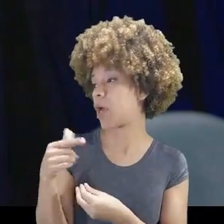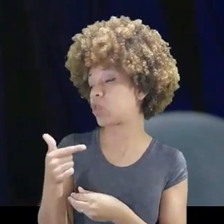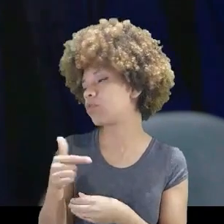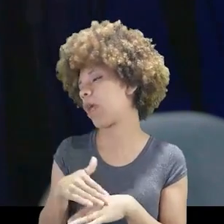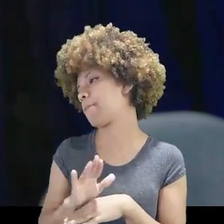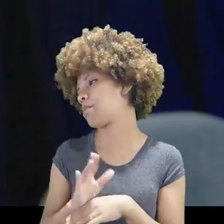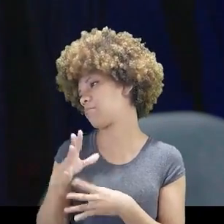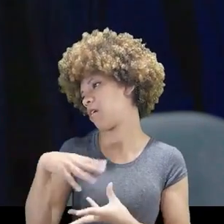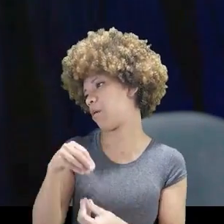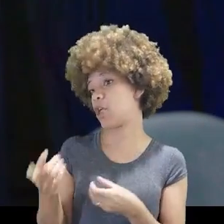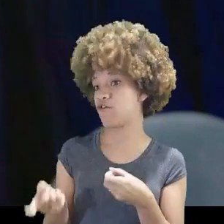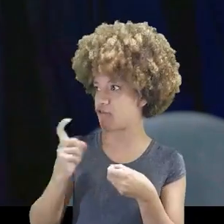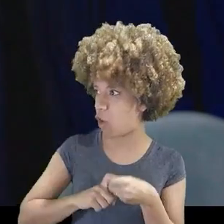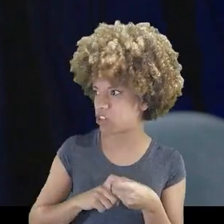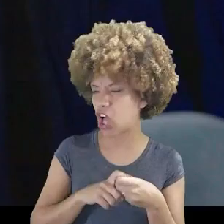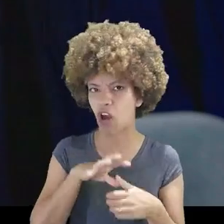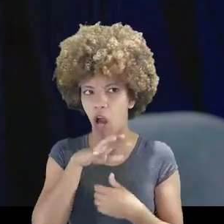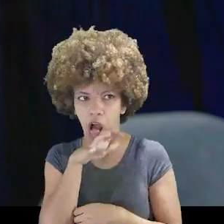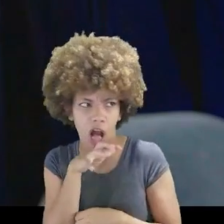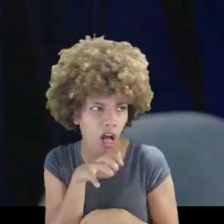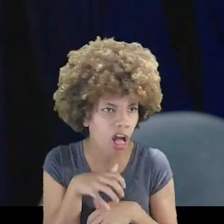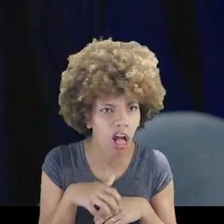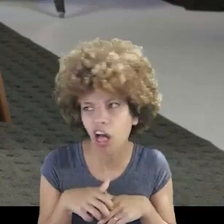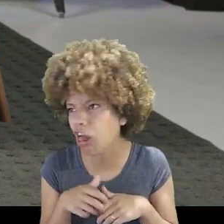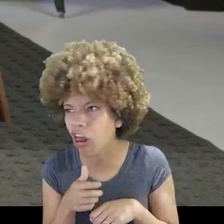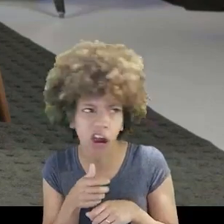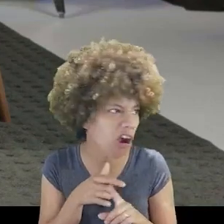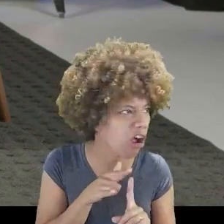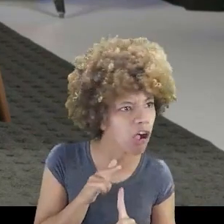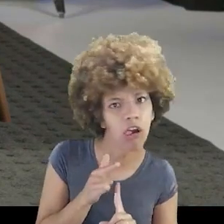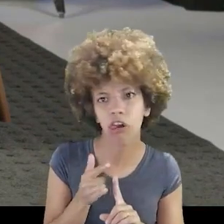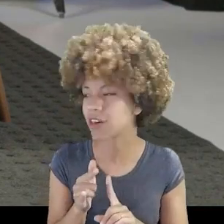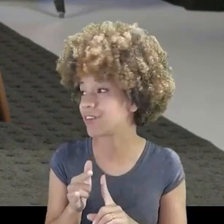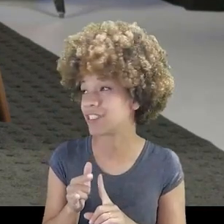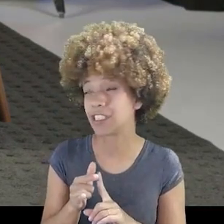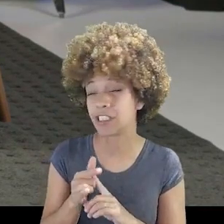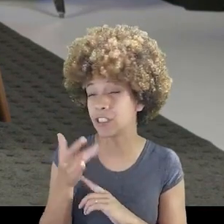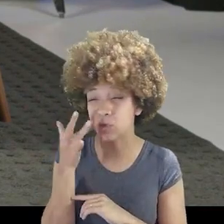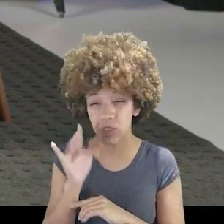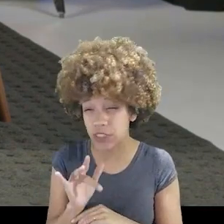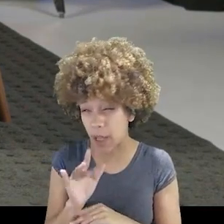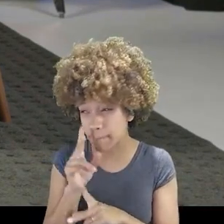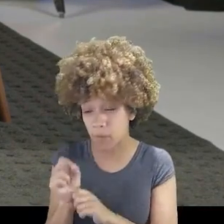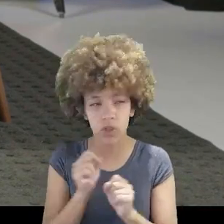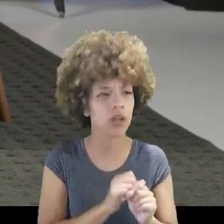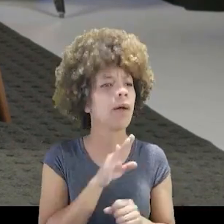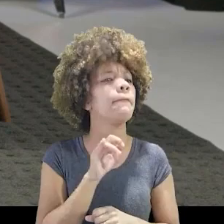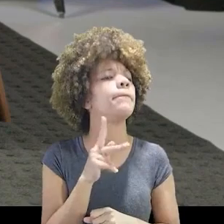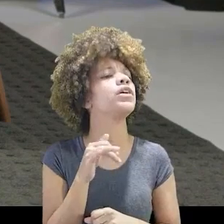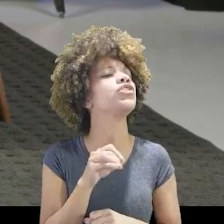e não tem mais alma e volta para cá como um bicho mas com o poder que você não faz ideia Ah tá pertinho tem uma pergunta